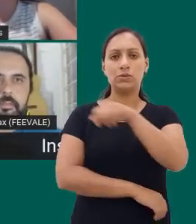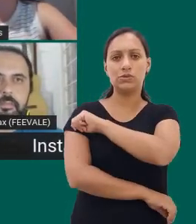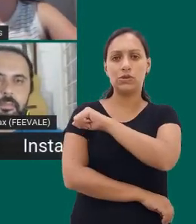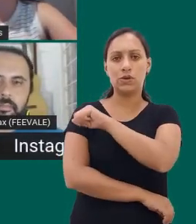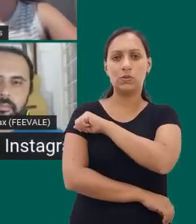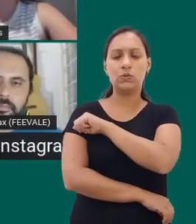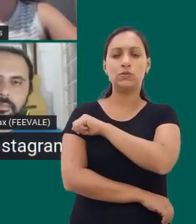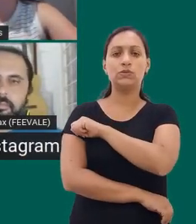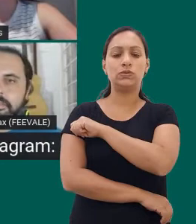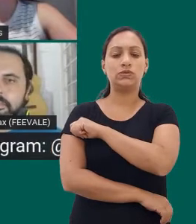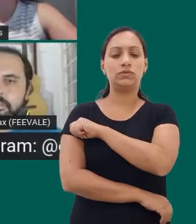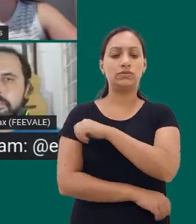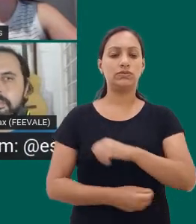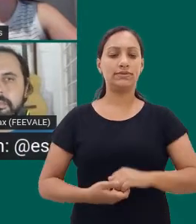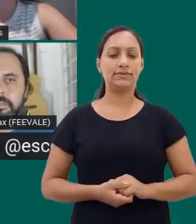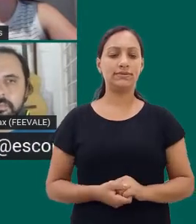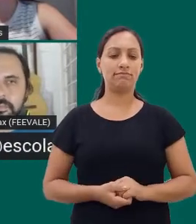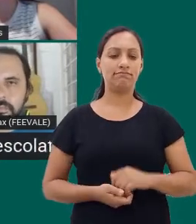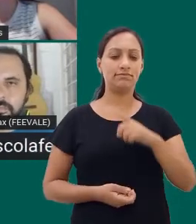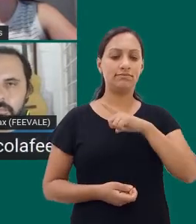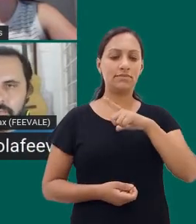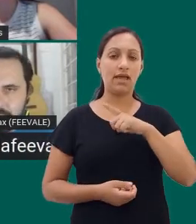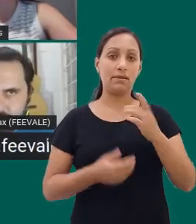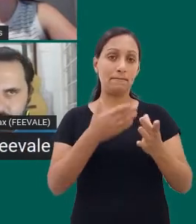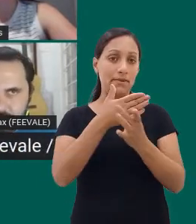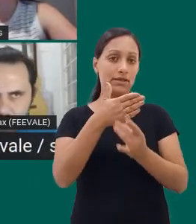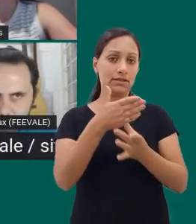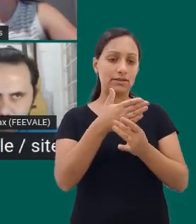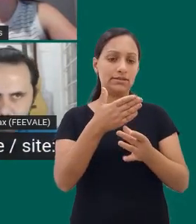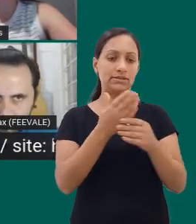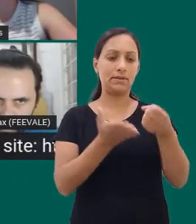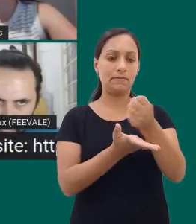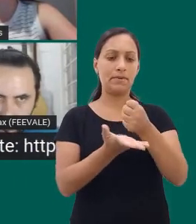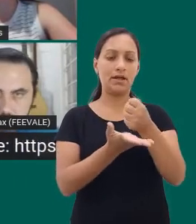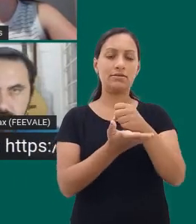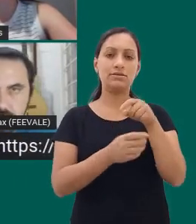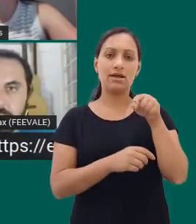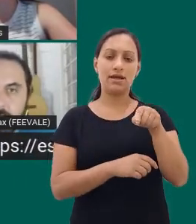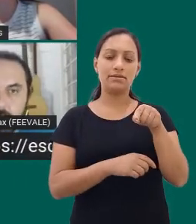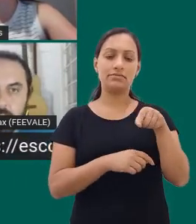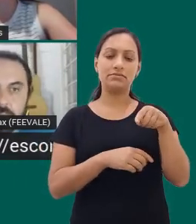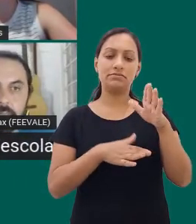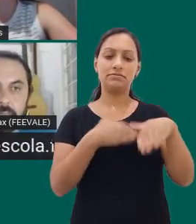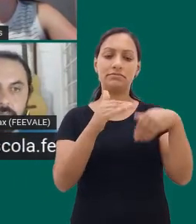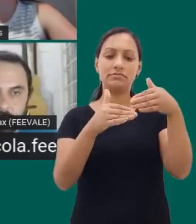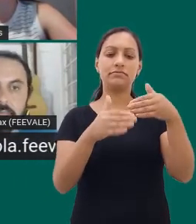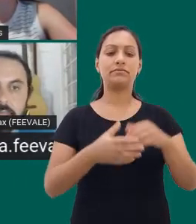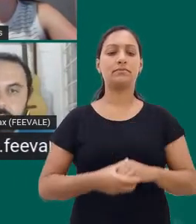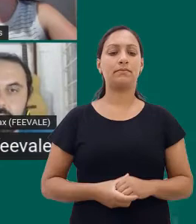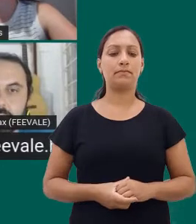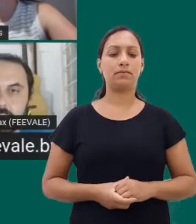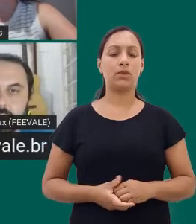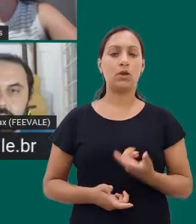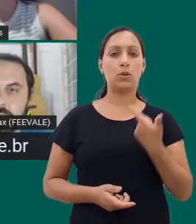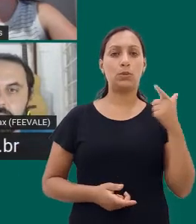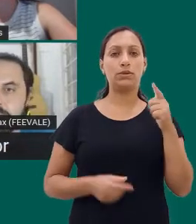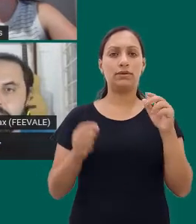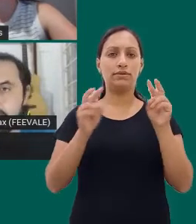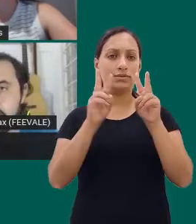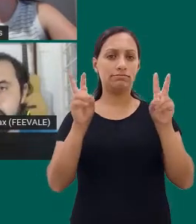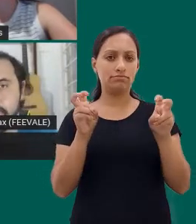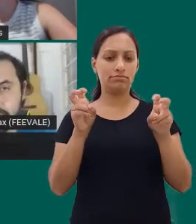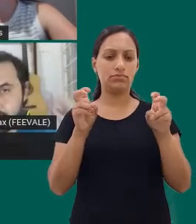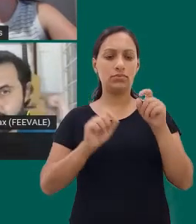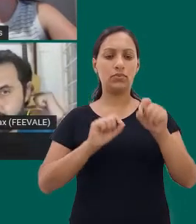acabam tendo como as habilidades básicas, né? E isso aí isso é algo legal. Outra questão é